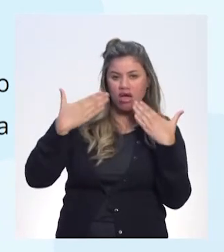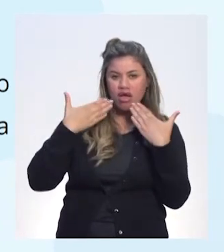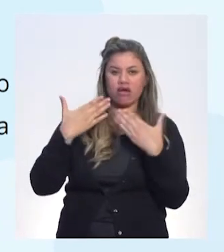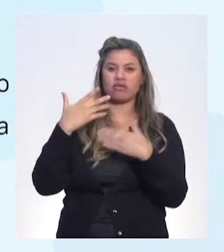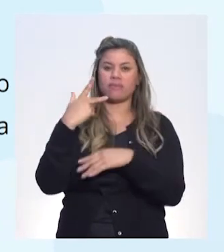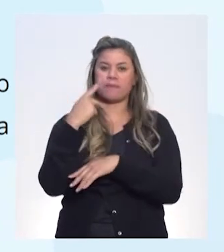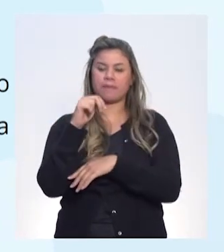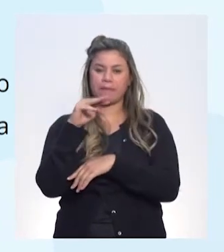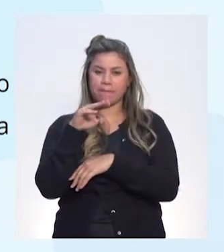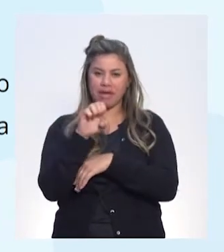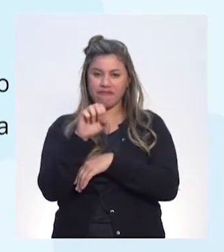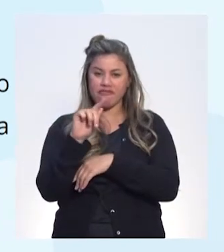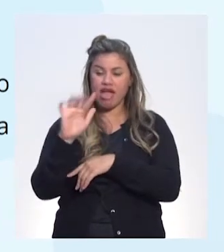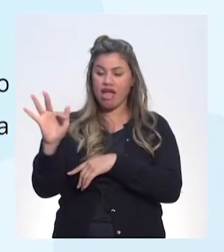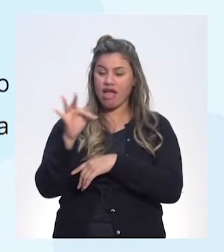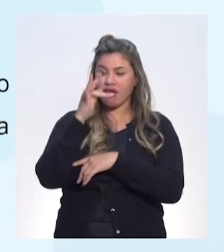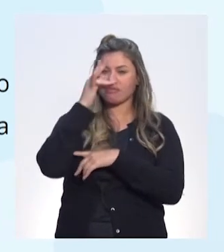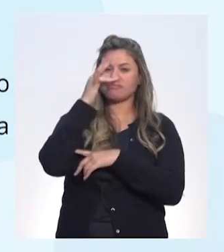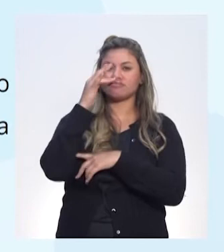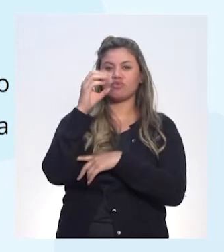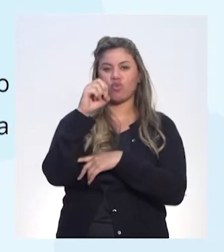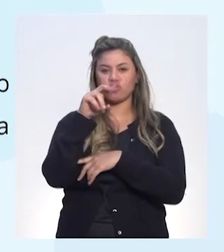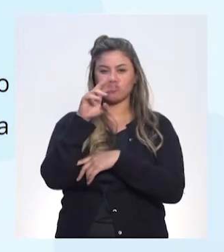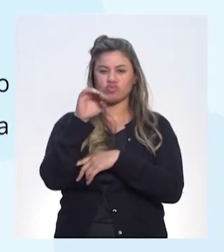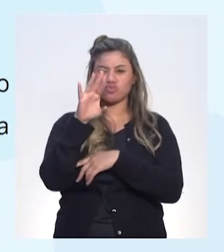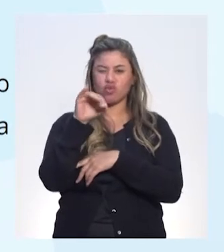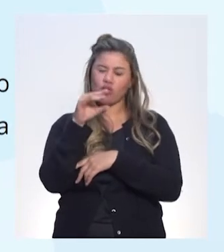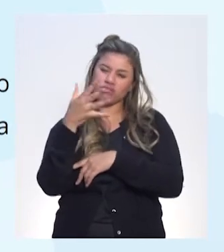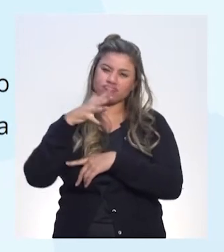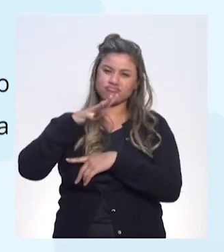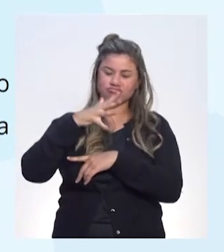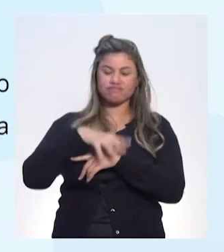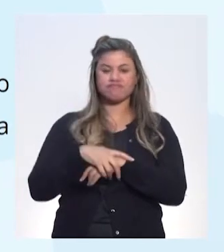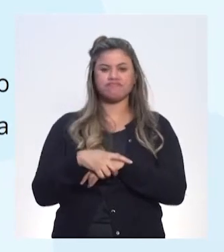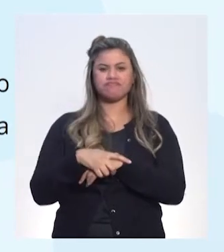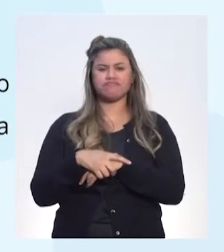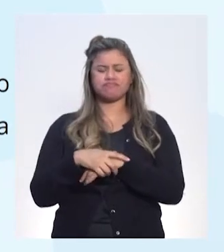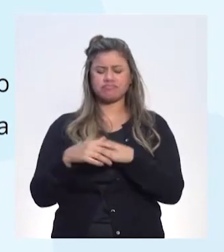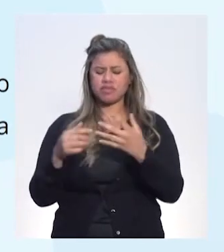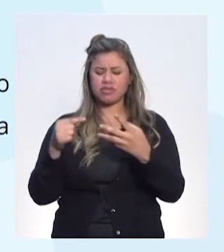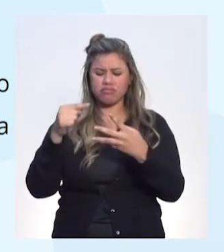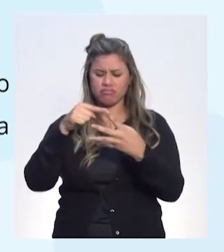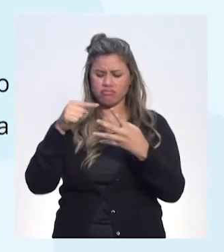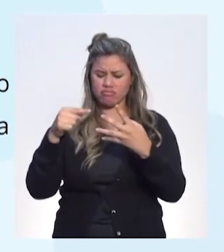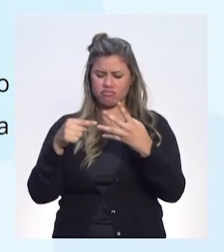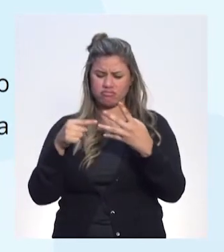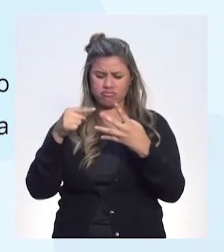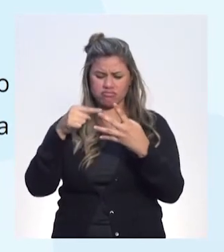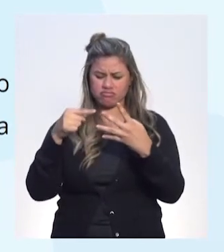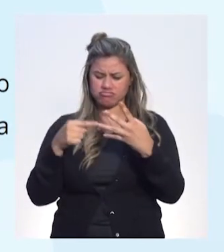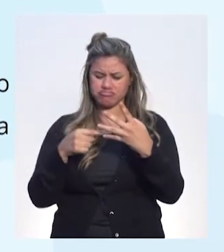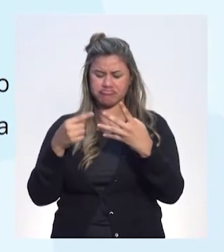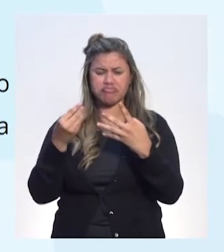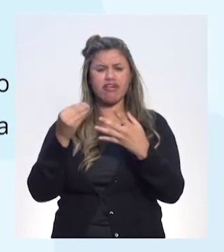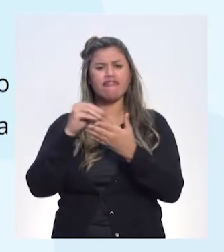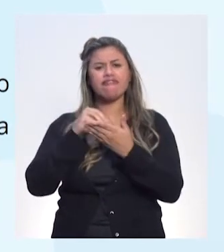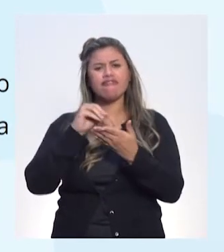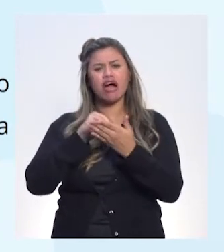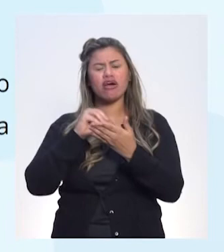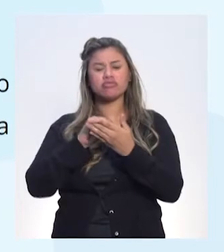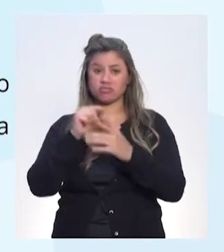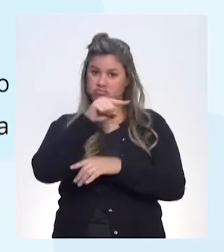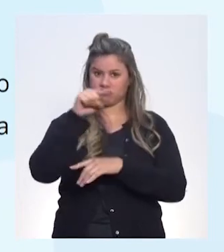tenho inverno, aí você fala, professora, mas não falaram nada da primavera e nem do outono. Vamos